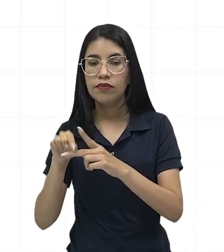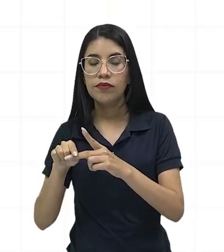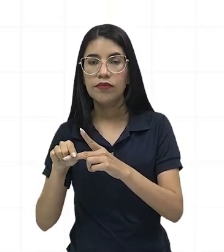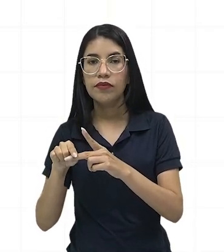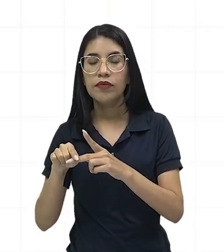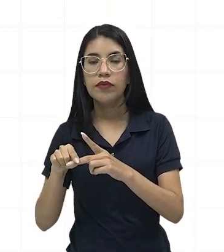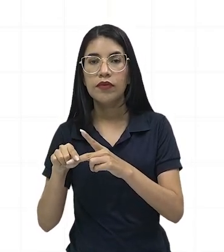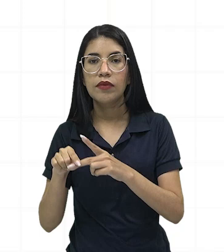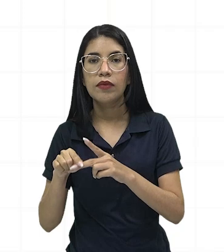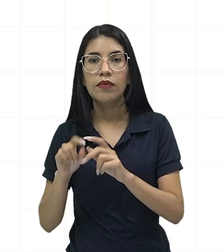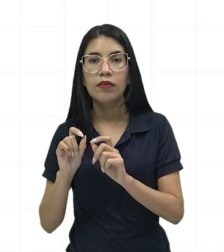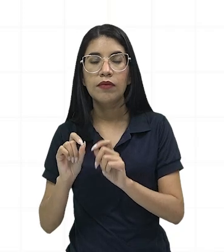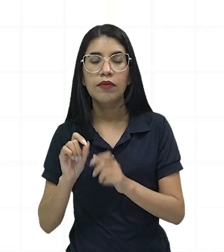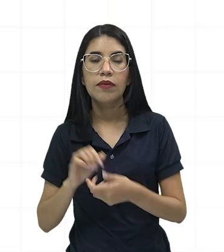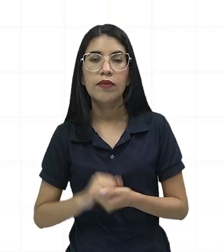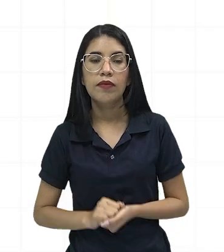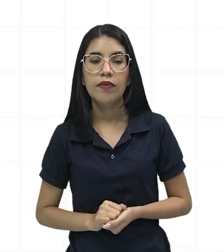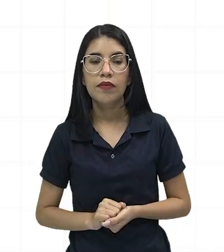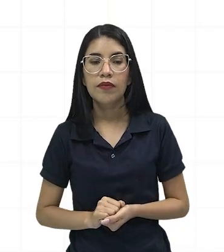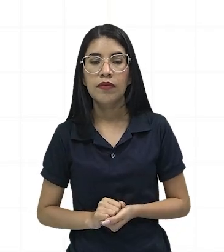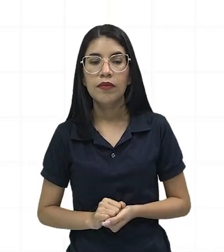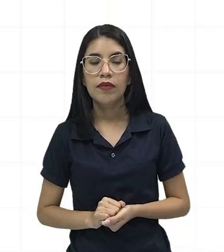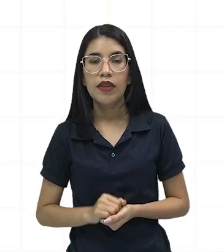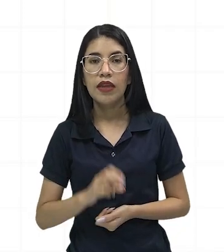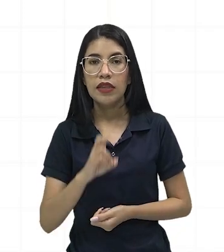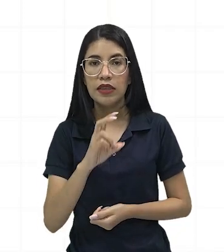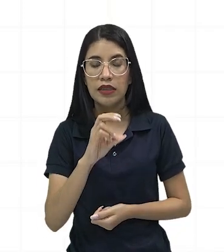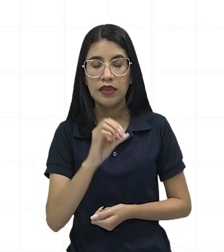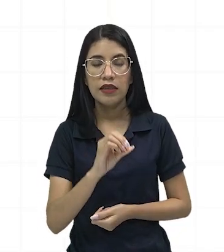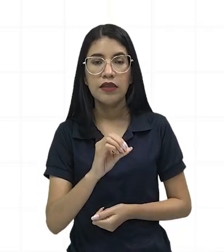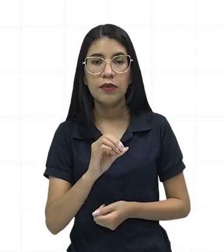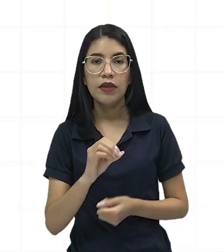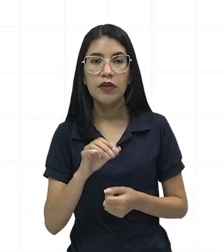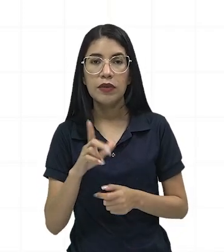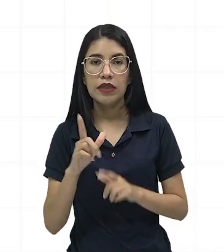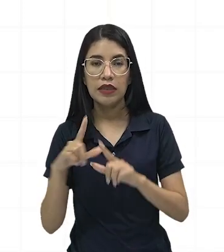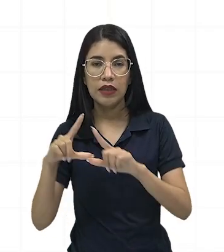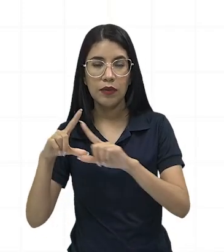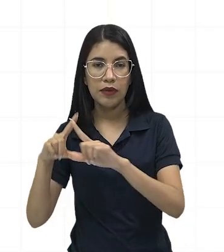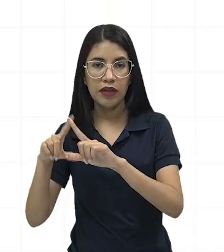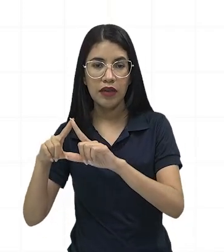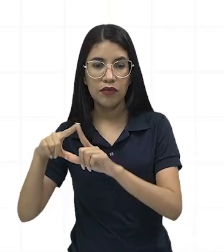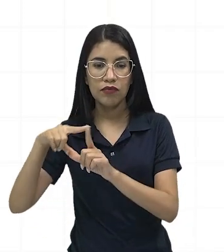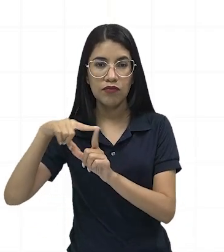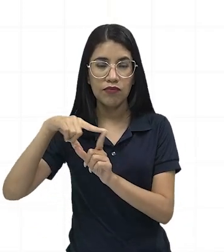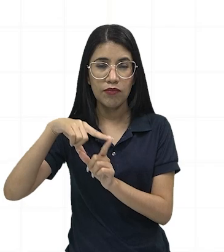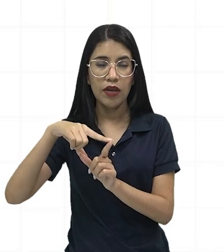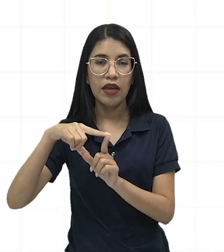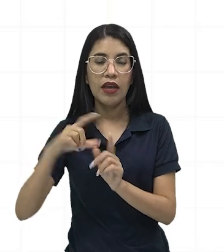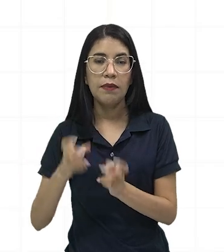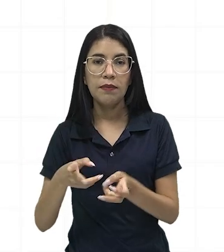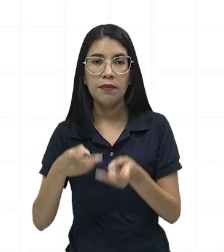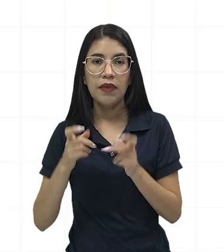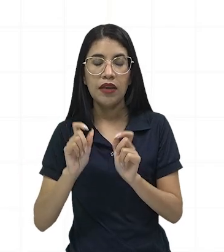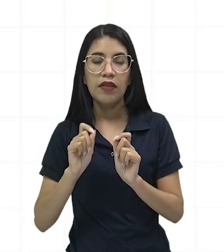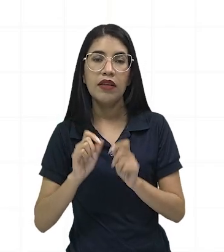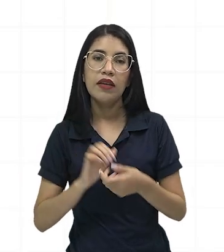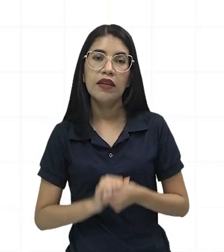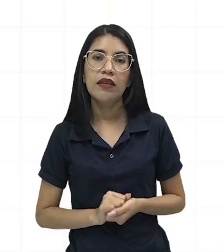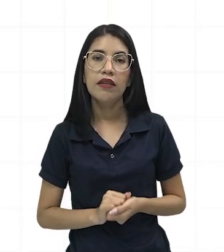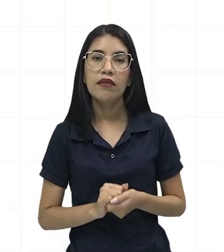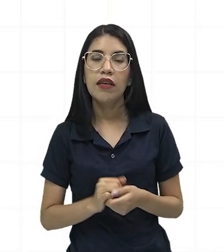fica oposto, também de 50. Então, se nós rotacionarmos esse triângulo, nós vamos verificar que eles